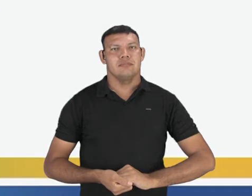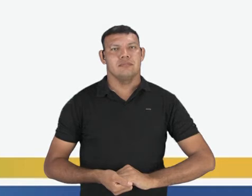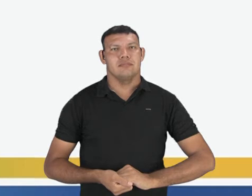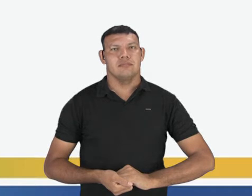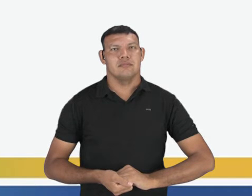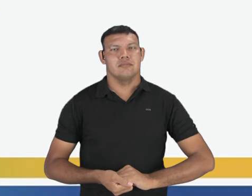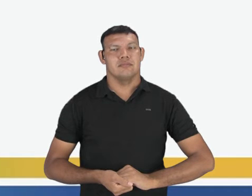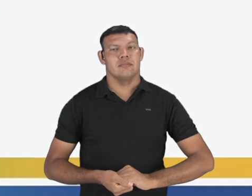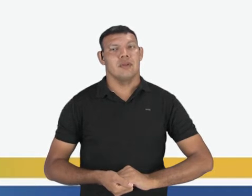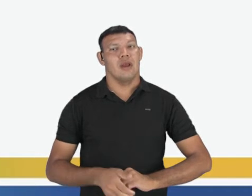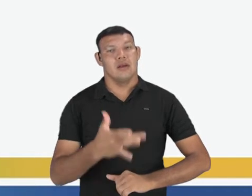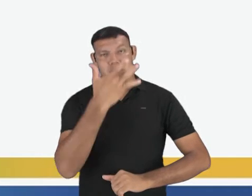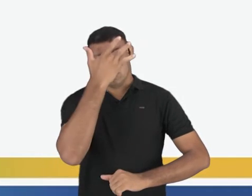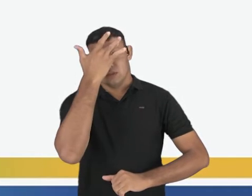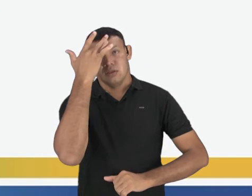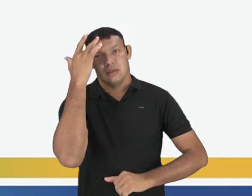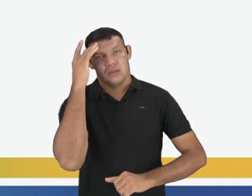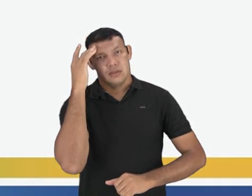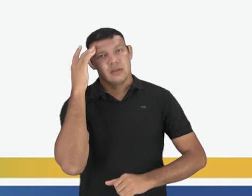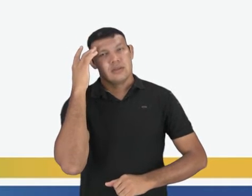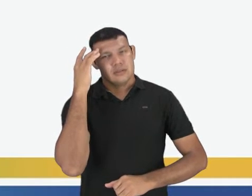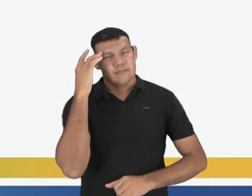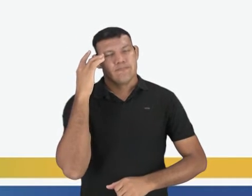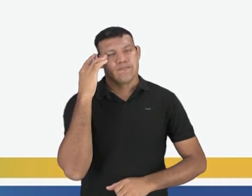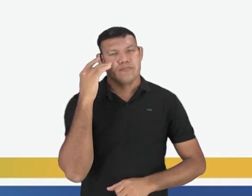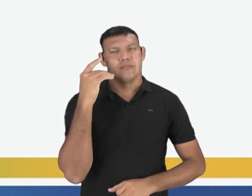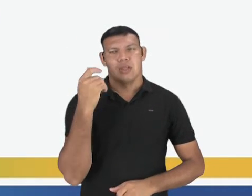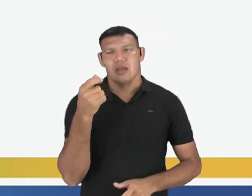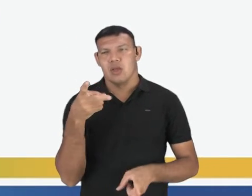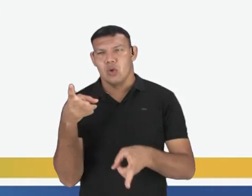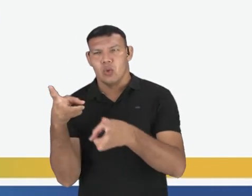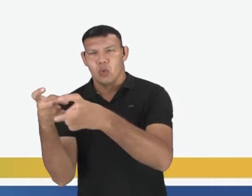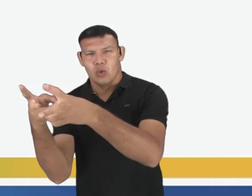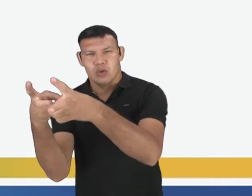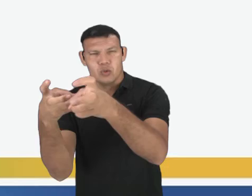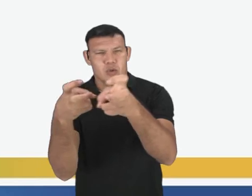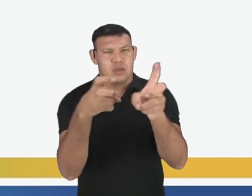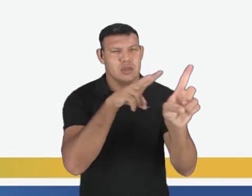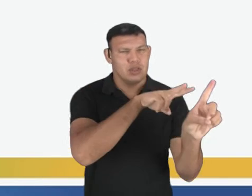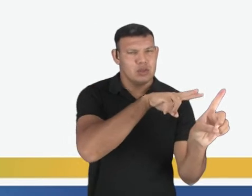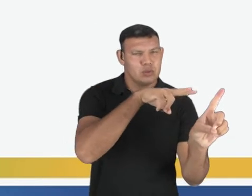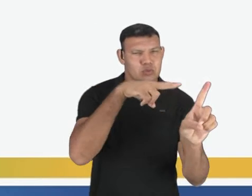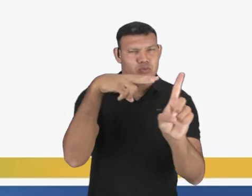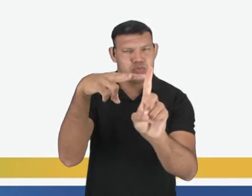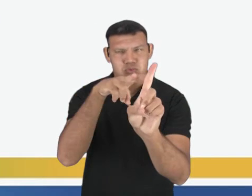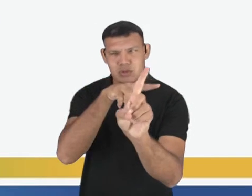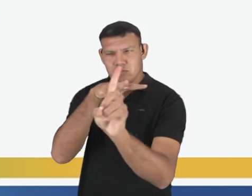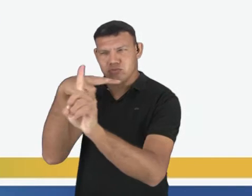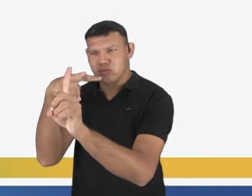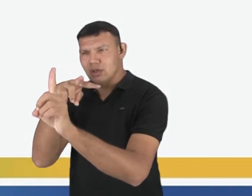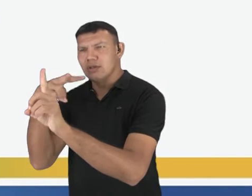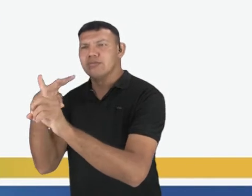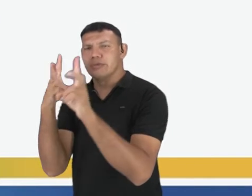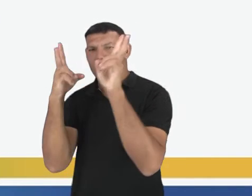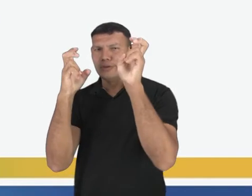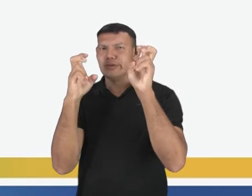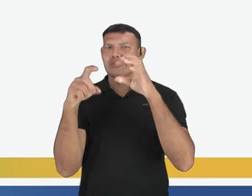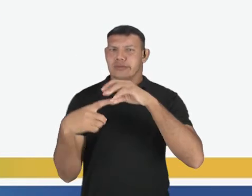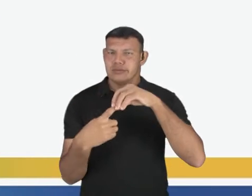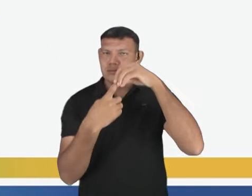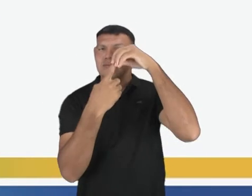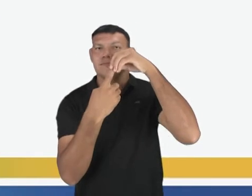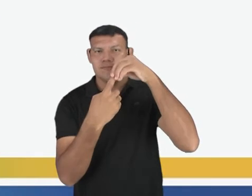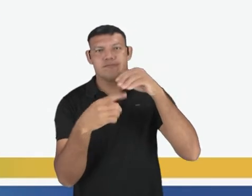privada, para que as pessoas elas possam ter várias óticas, né, acerca de um só assunto, né? E aí a gente entra também nas